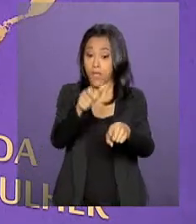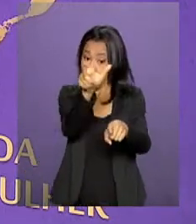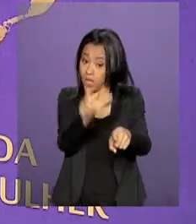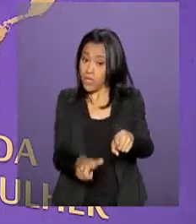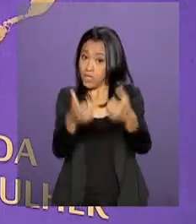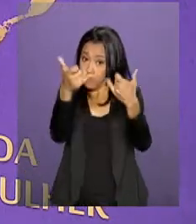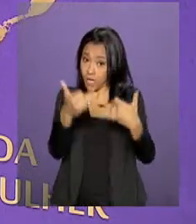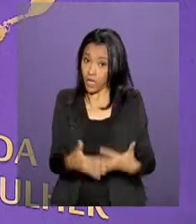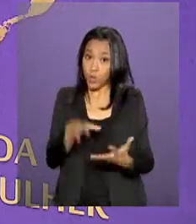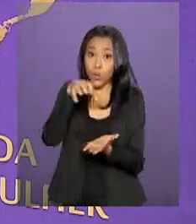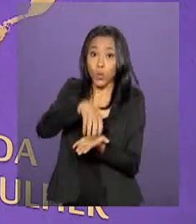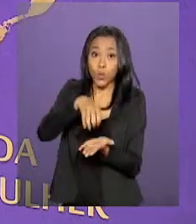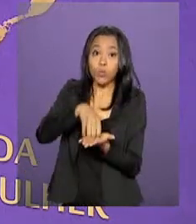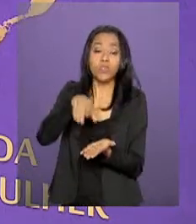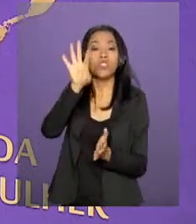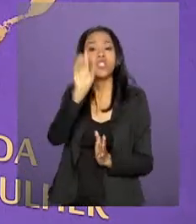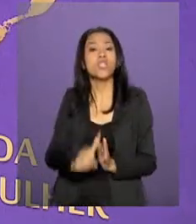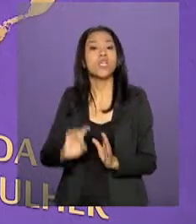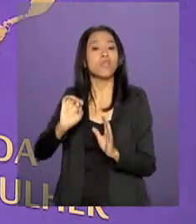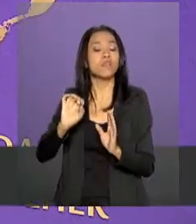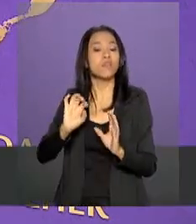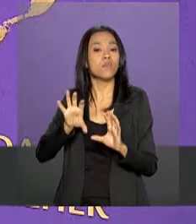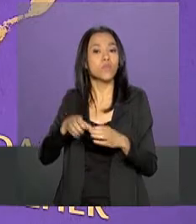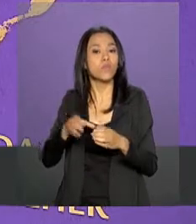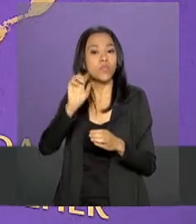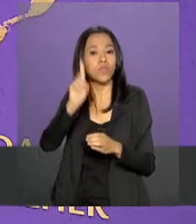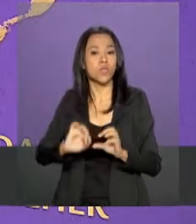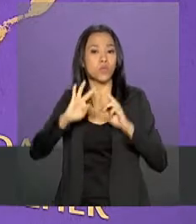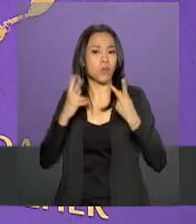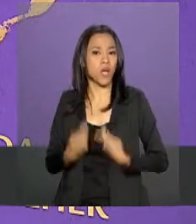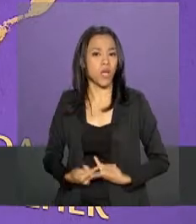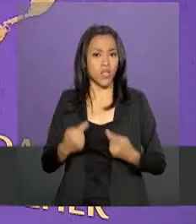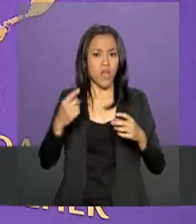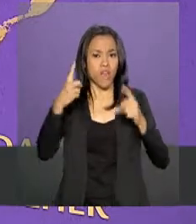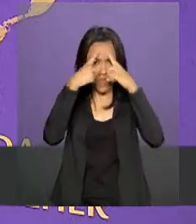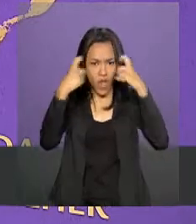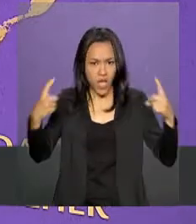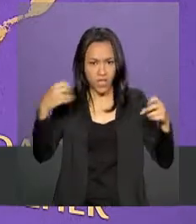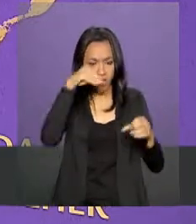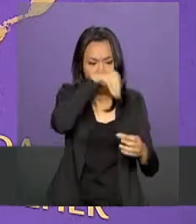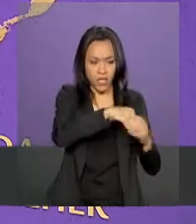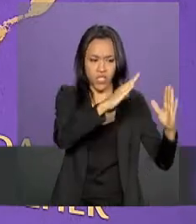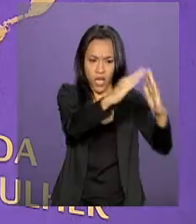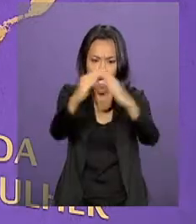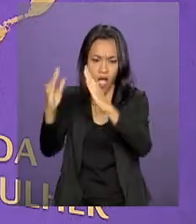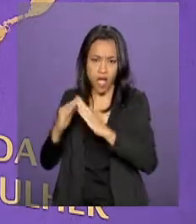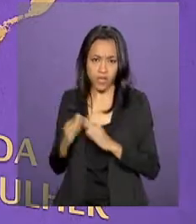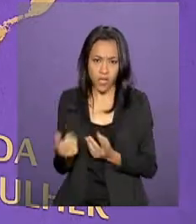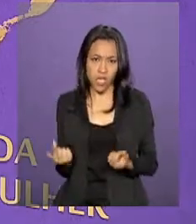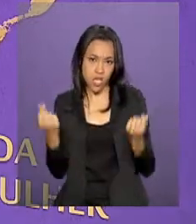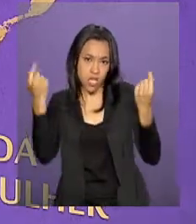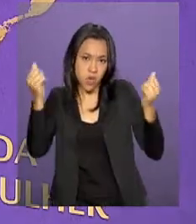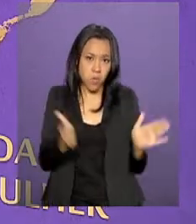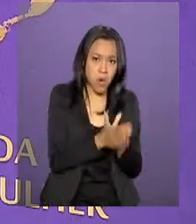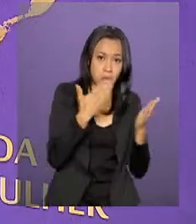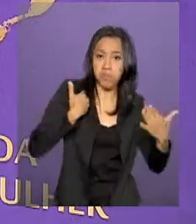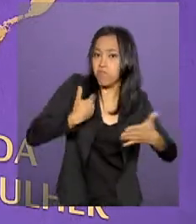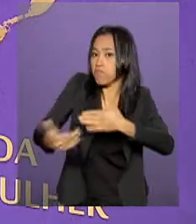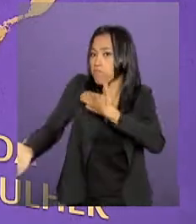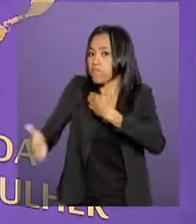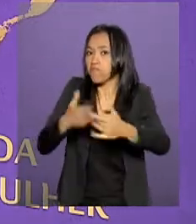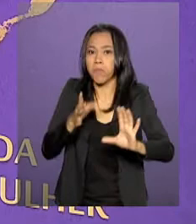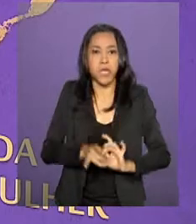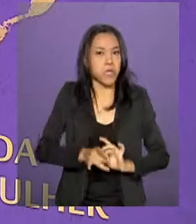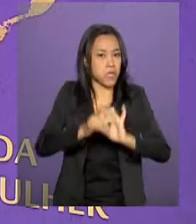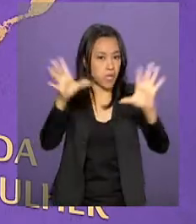defesa dos direitos humanos, a violência doméstica não tem classe social e qualquer tipo de agressão deve ser denunciada.